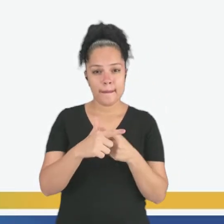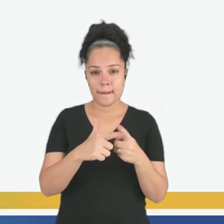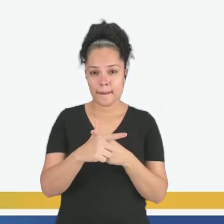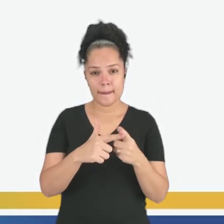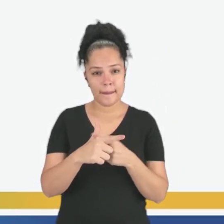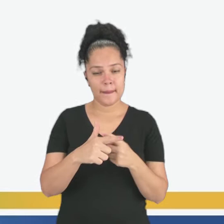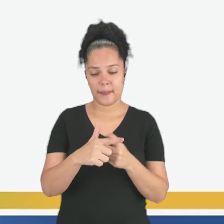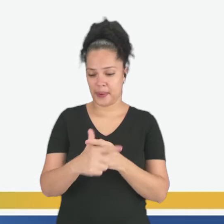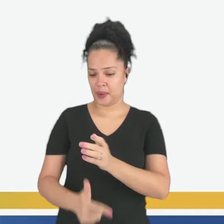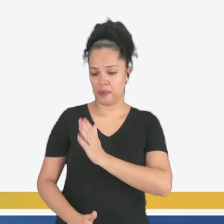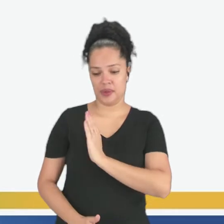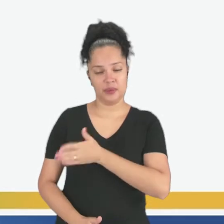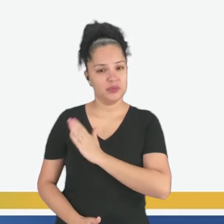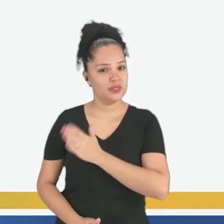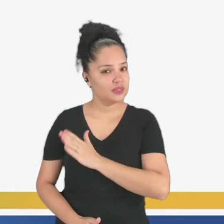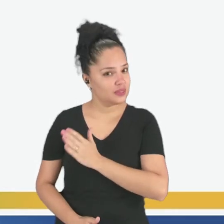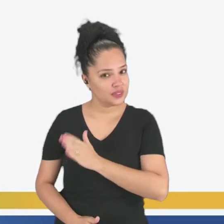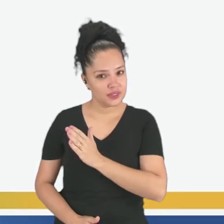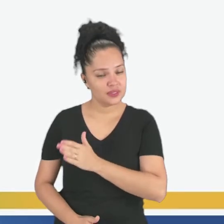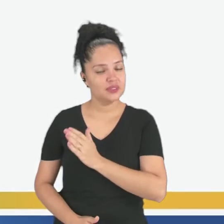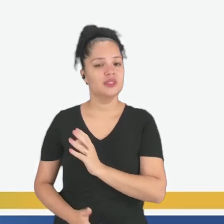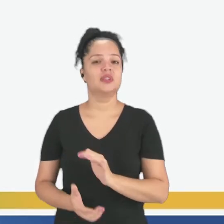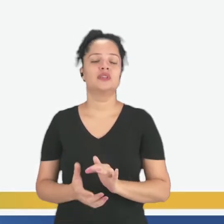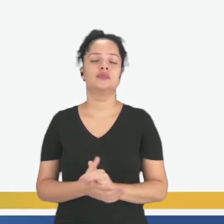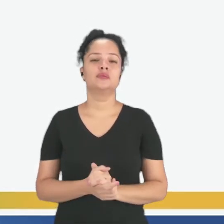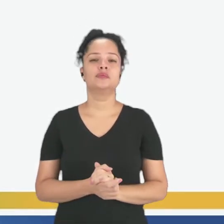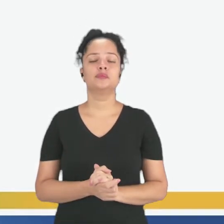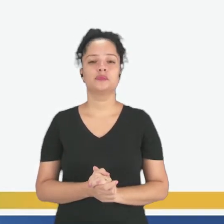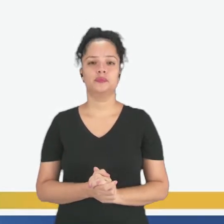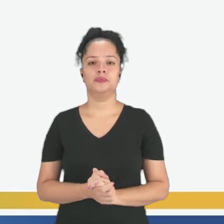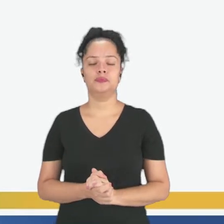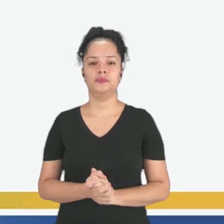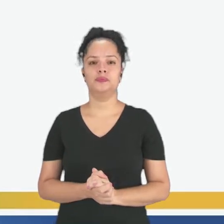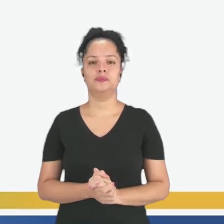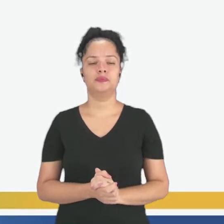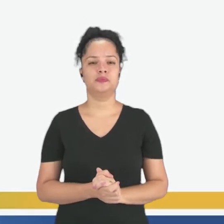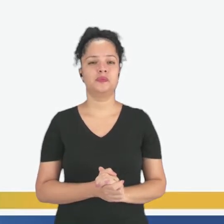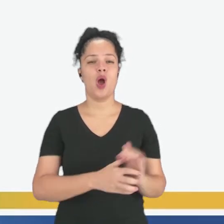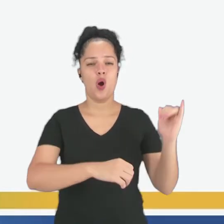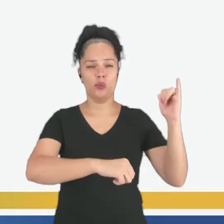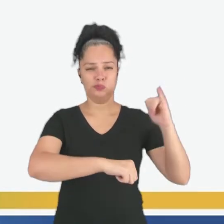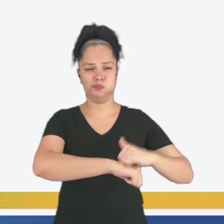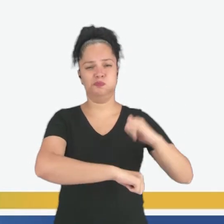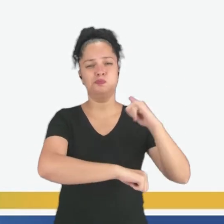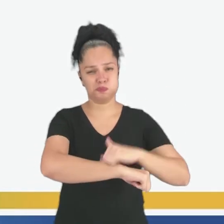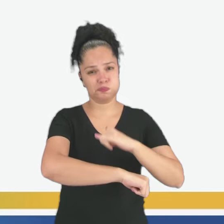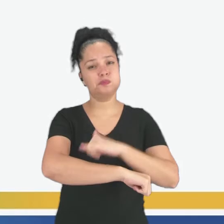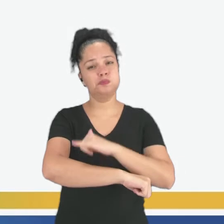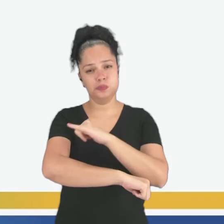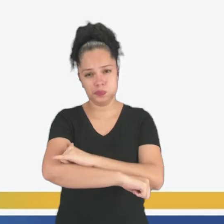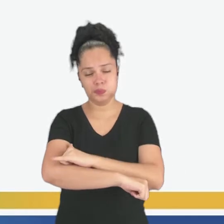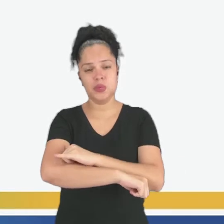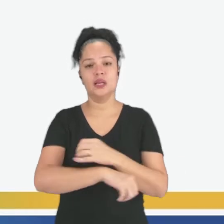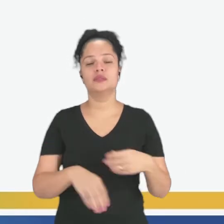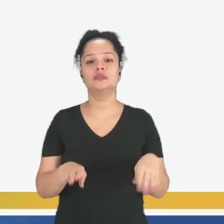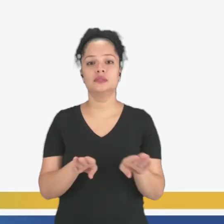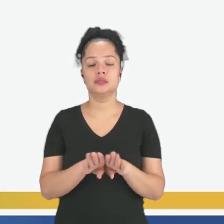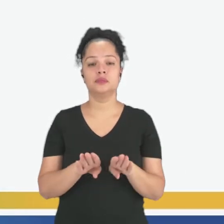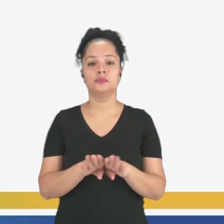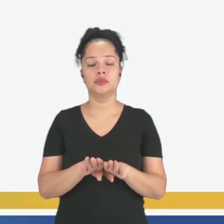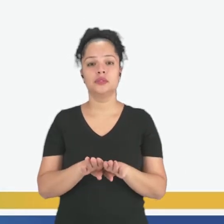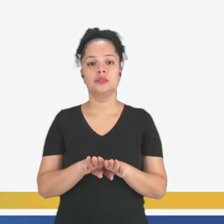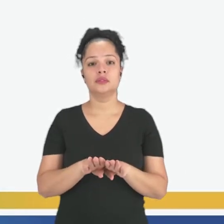disease, que são as doenças cardiovasculares, doenças do coração. Obesity, a obesidade, e it can